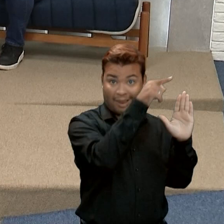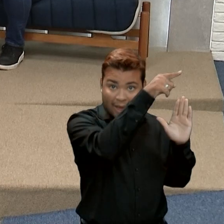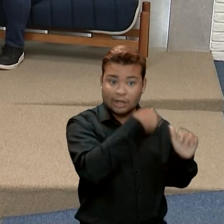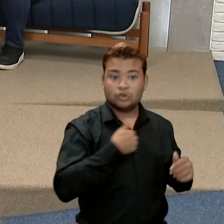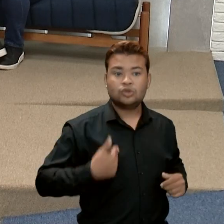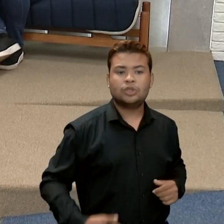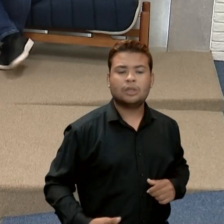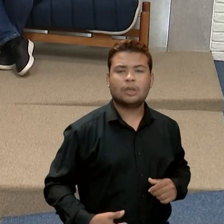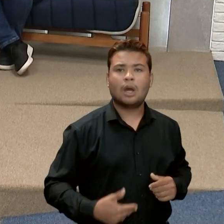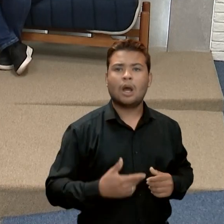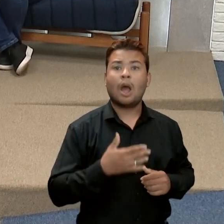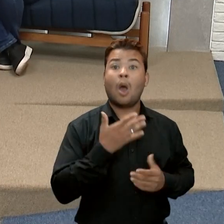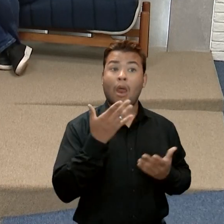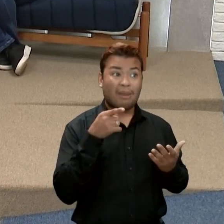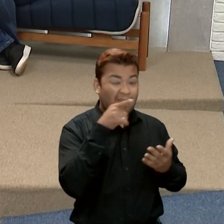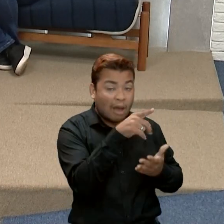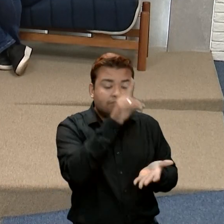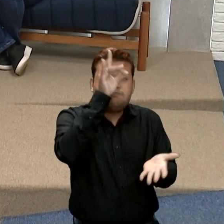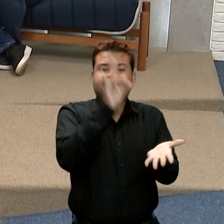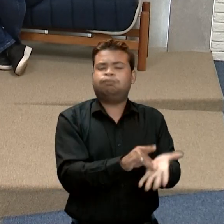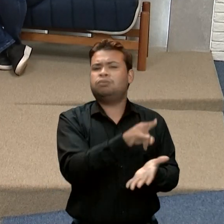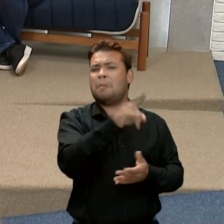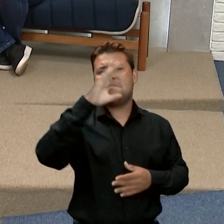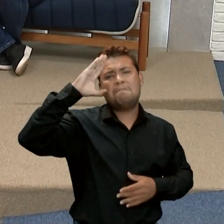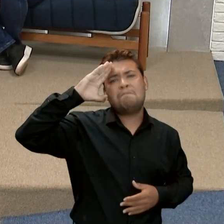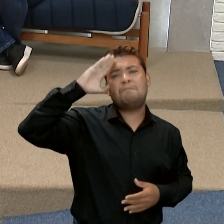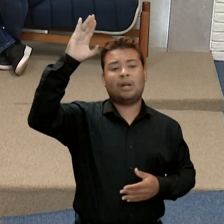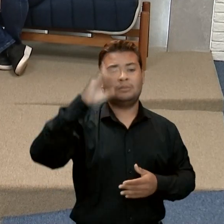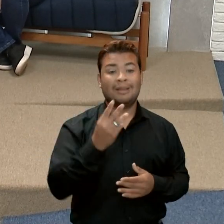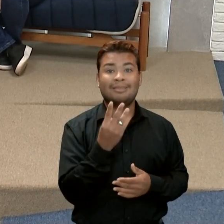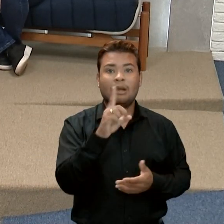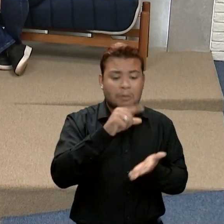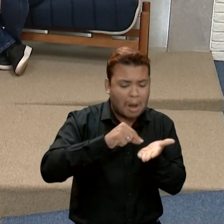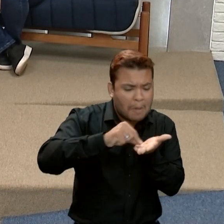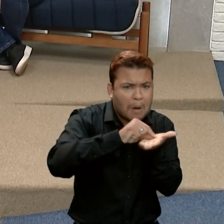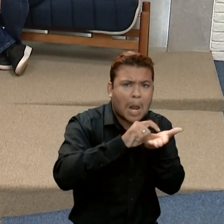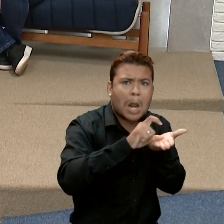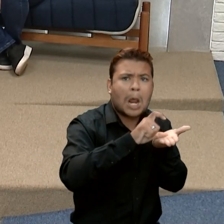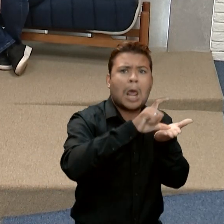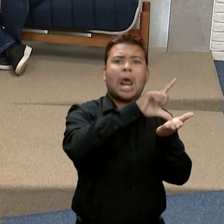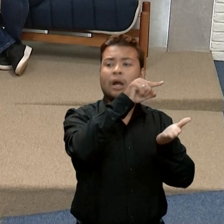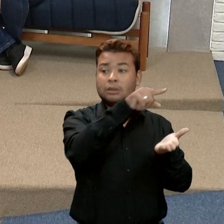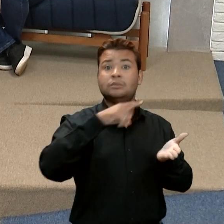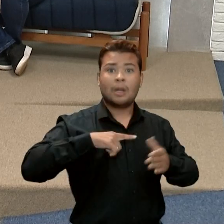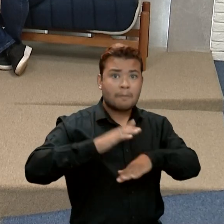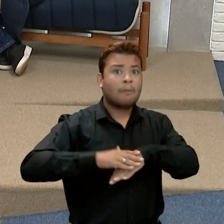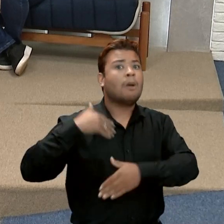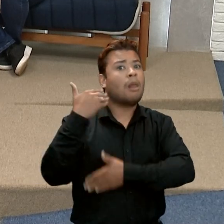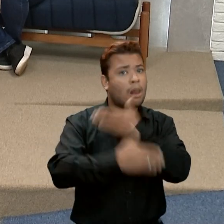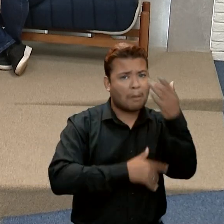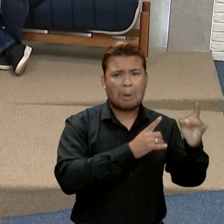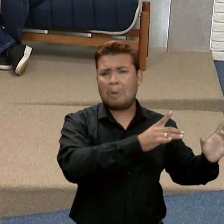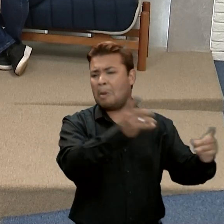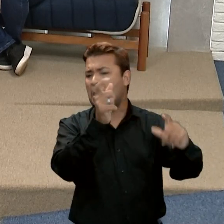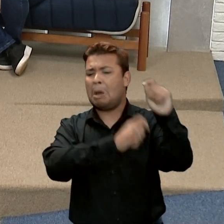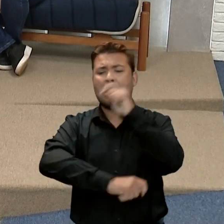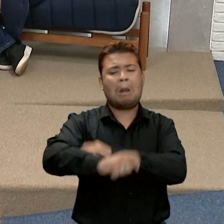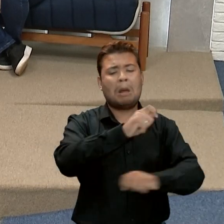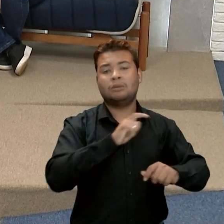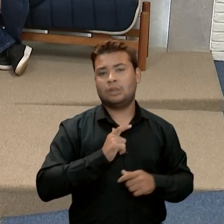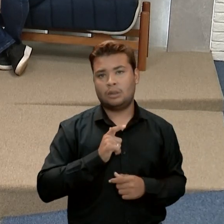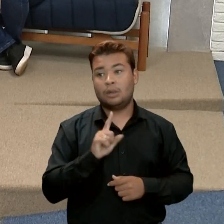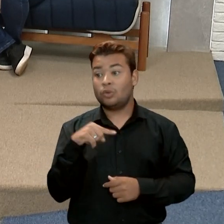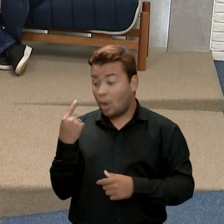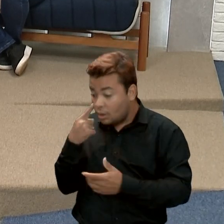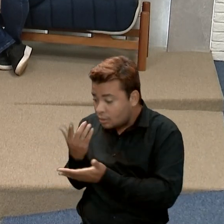excelência na impressão 3D. Eles aplicam impressão 3D no mercado, né? Enquanto a gente ainda está pesquisando, ainda